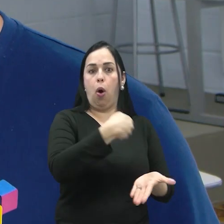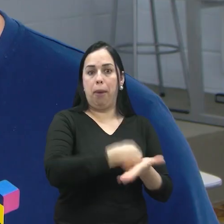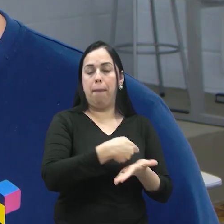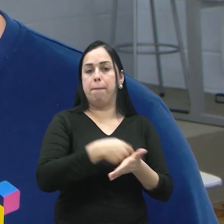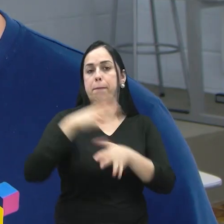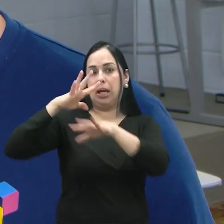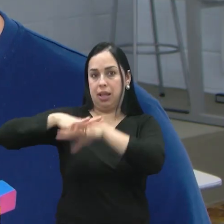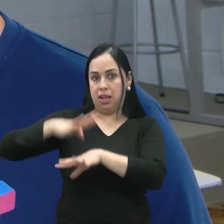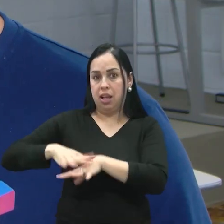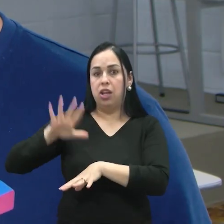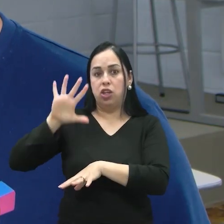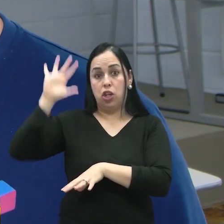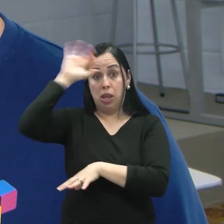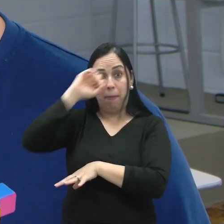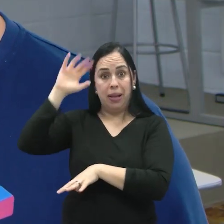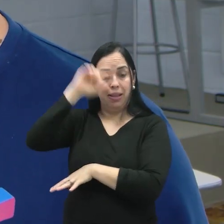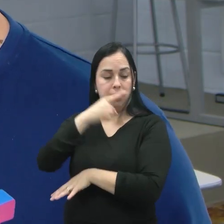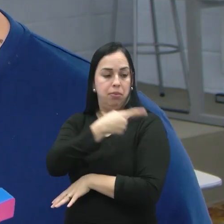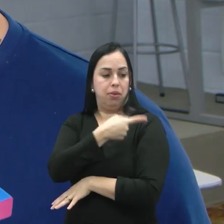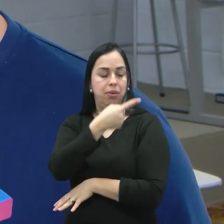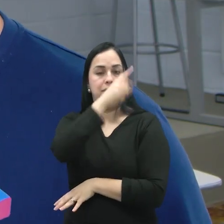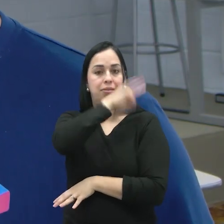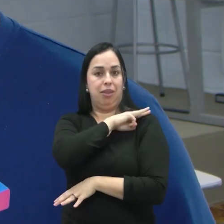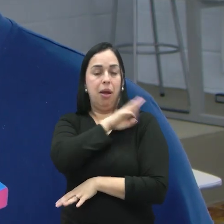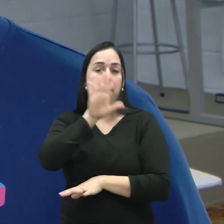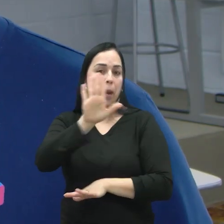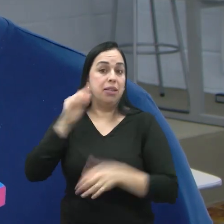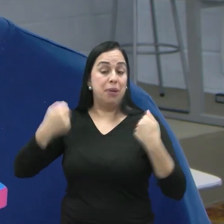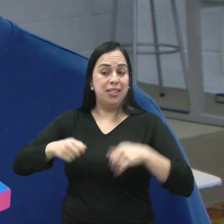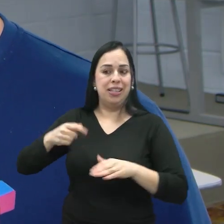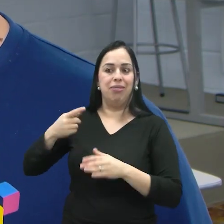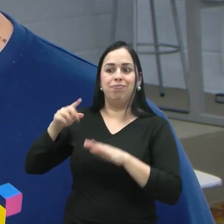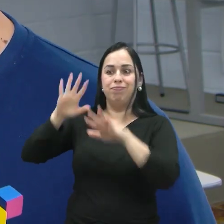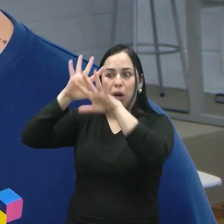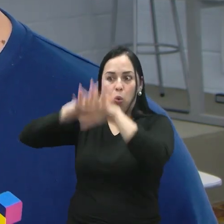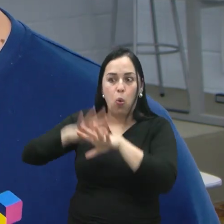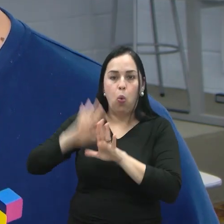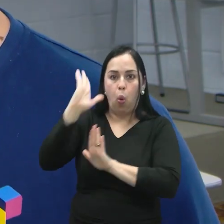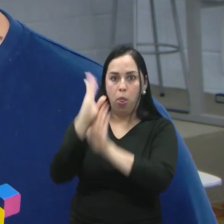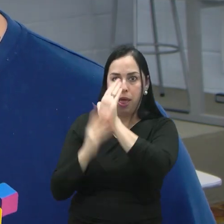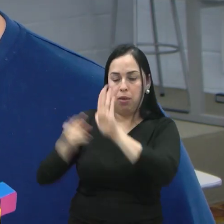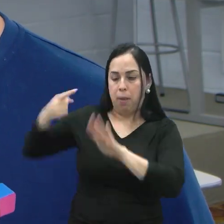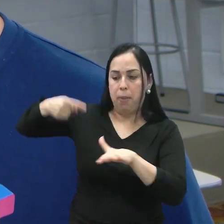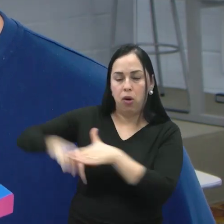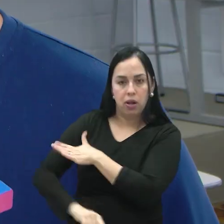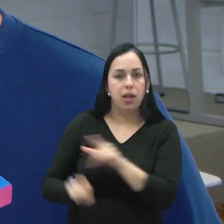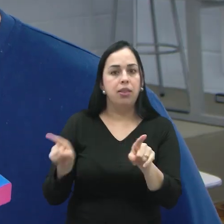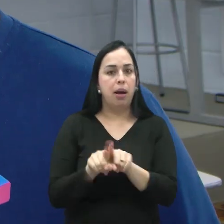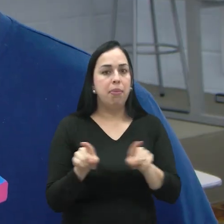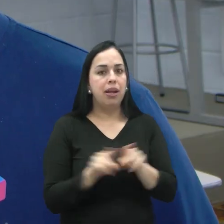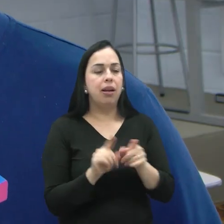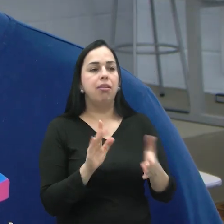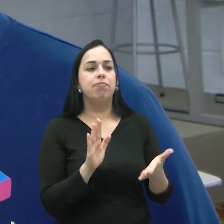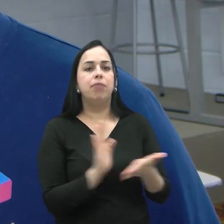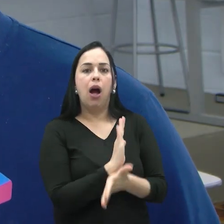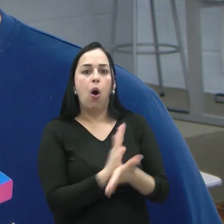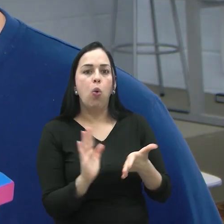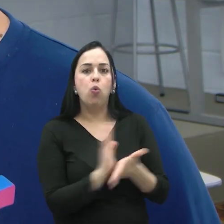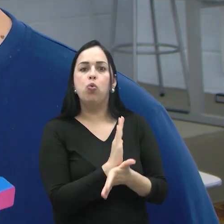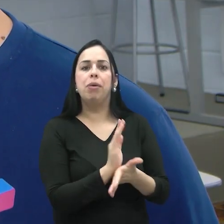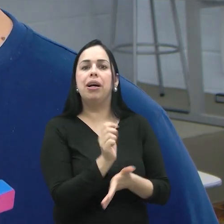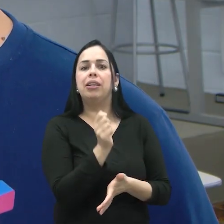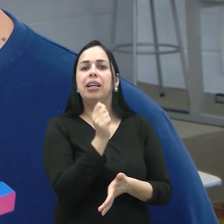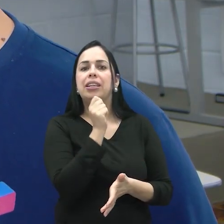cobra algumas matérias que são vistas no ensino médio, mas ele cobra num nível de profundidade muito maior. E, além disso, ele também